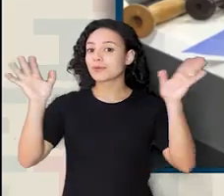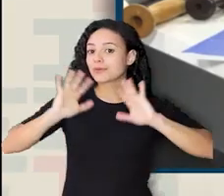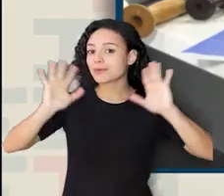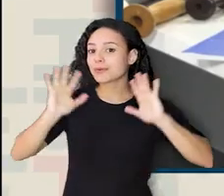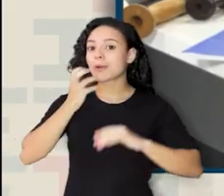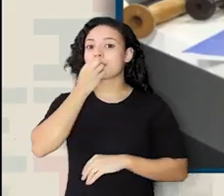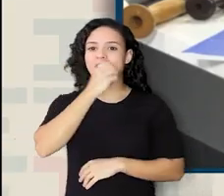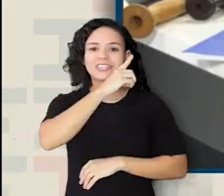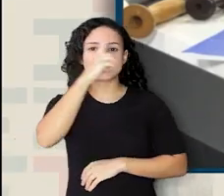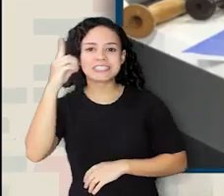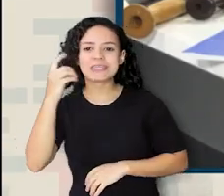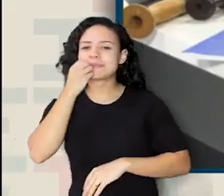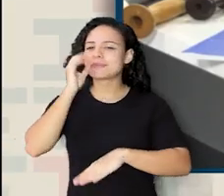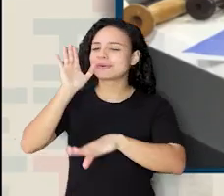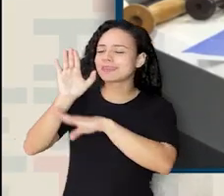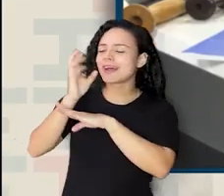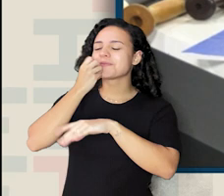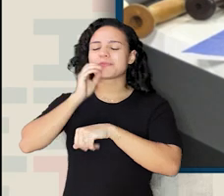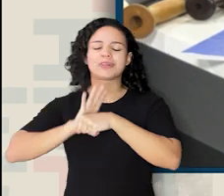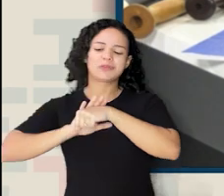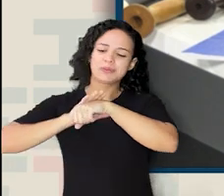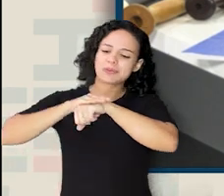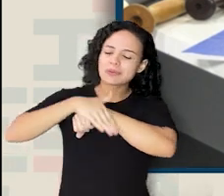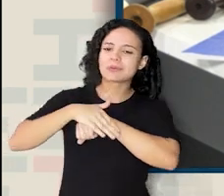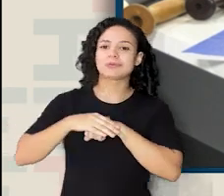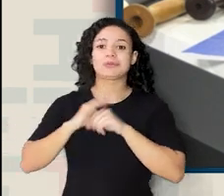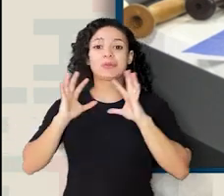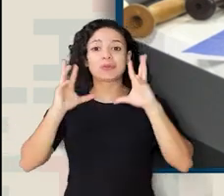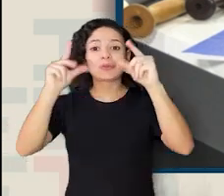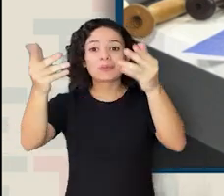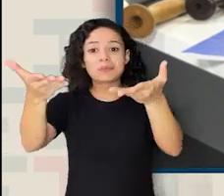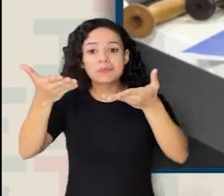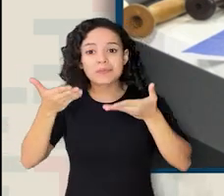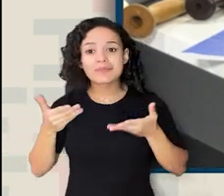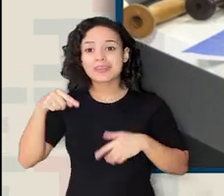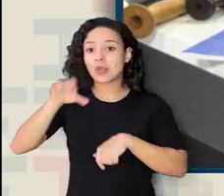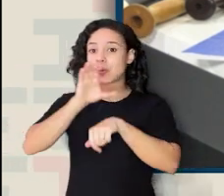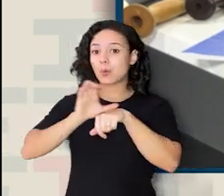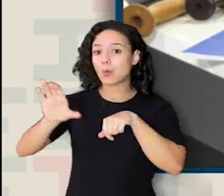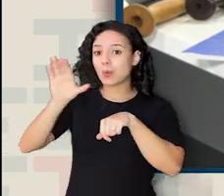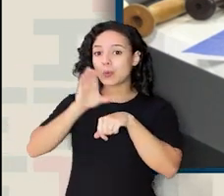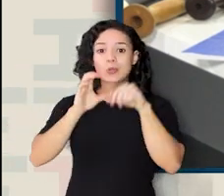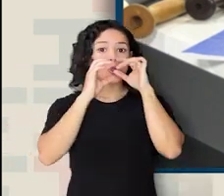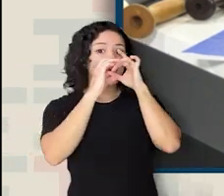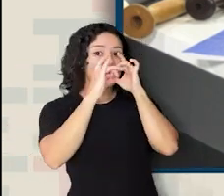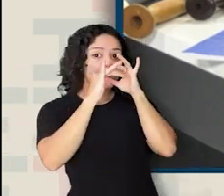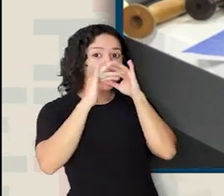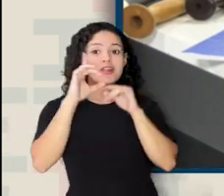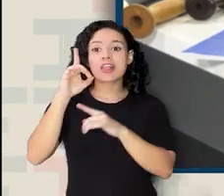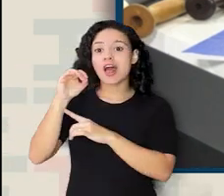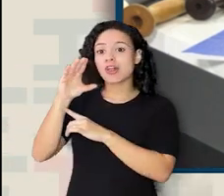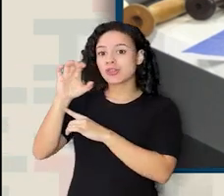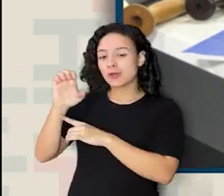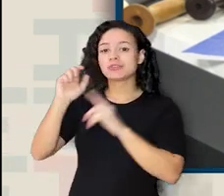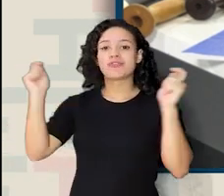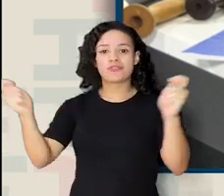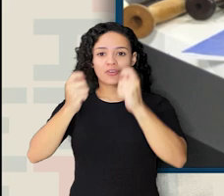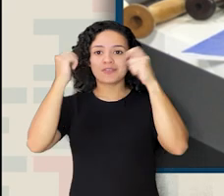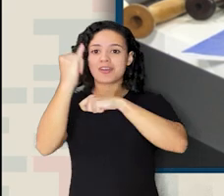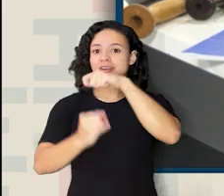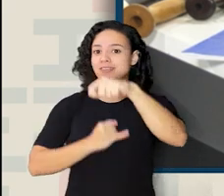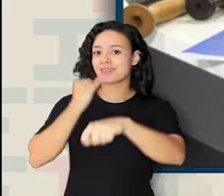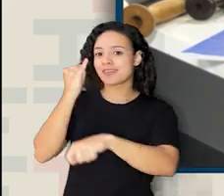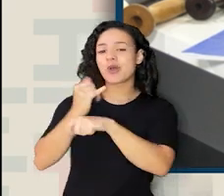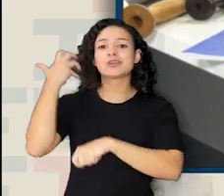Olá, bom dia, boa tarde, boa noite. Sejam todos bem-vindos ao curso de flauta doce do Festival Internacional de